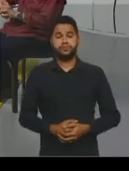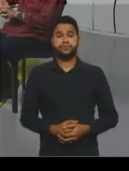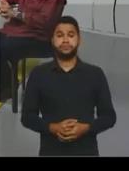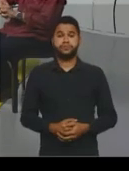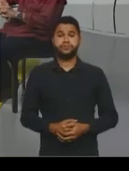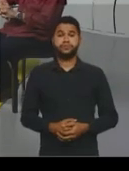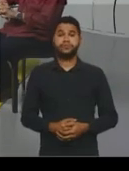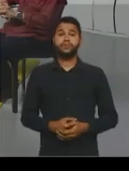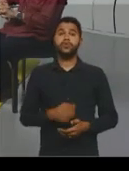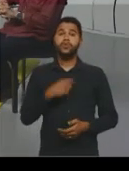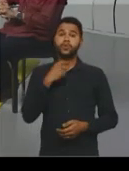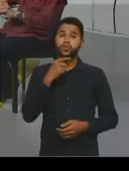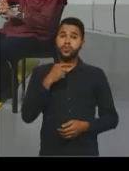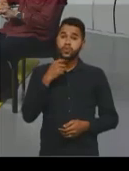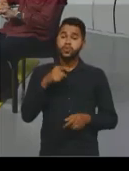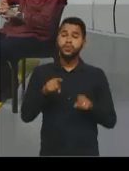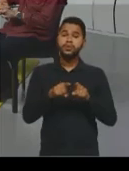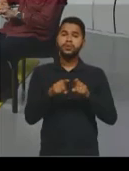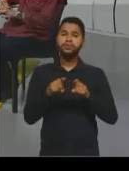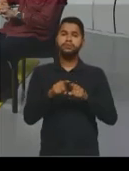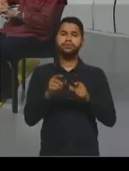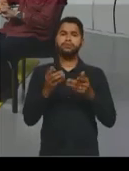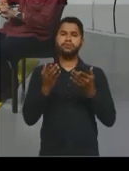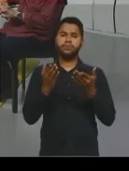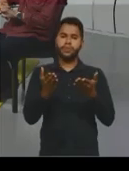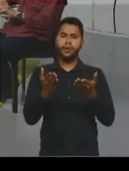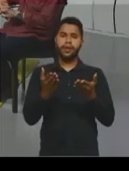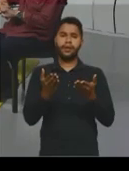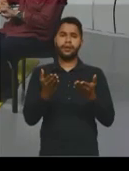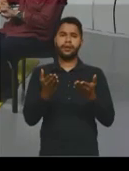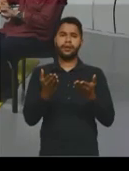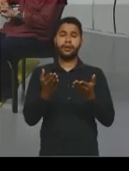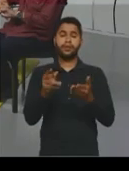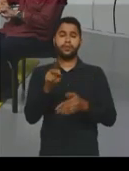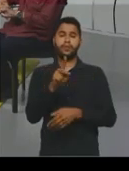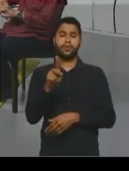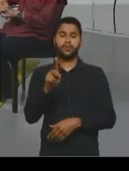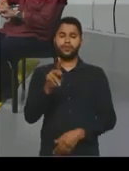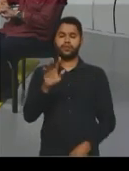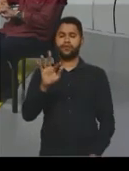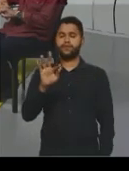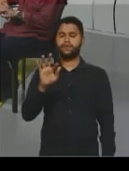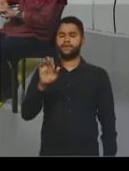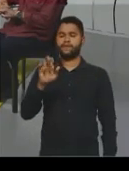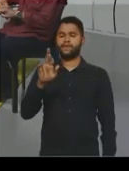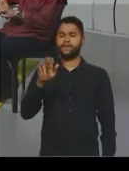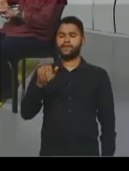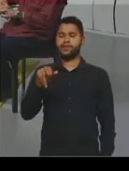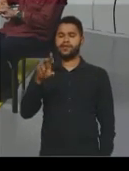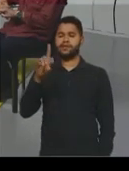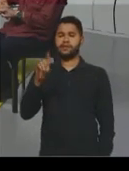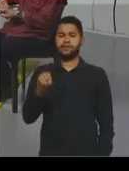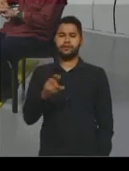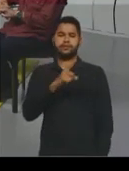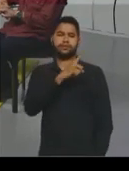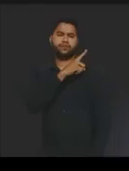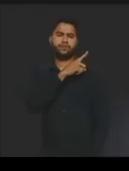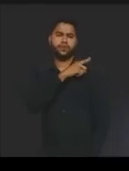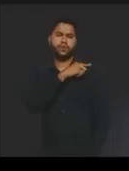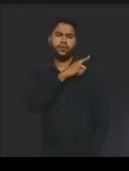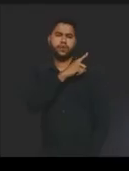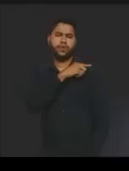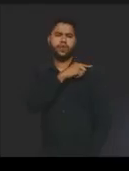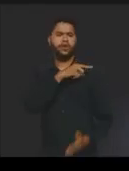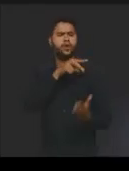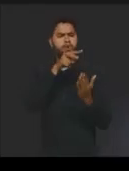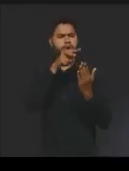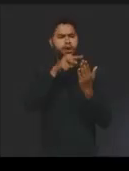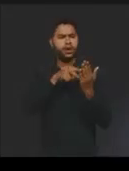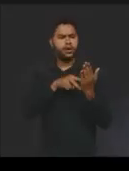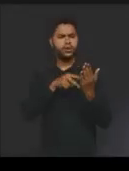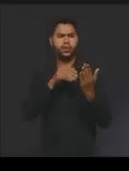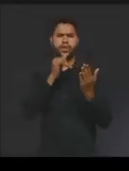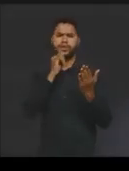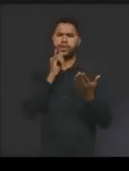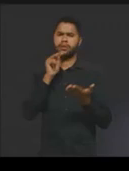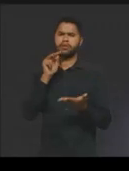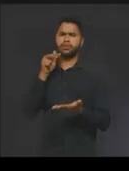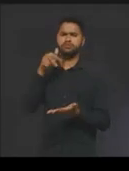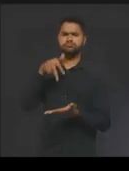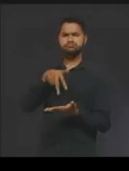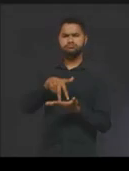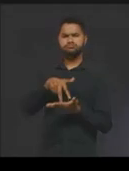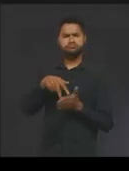Nossa próxima dúvida também é para você. Agora é para você, professor Fernando. É uma dúvida de primeiro ano. O leitor tem que assumir uma